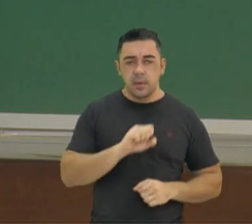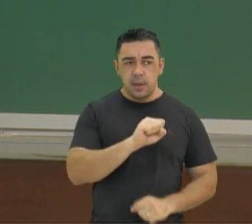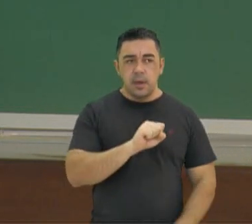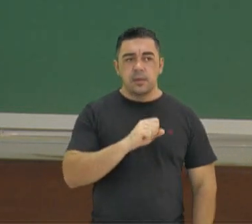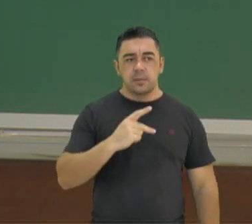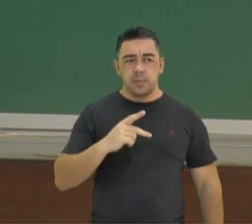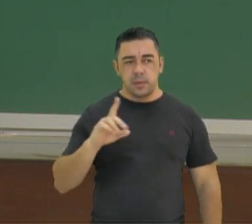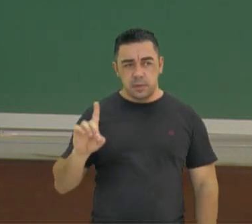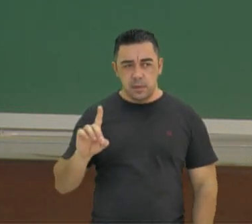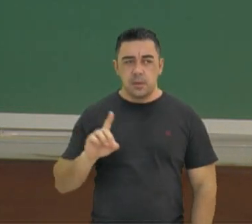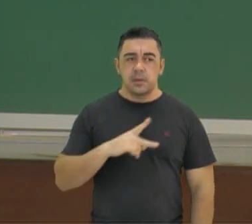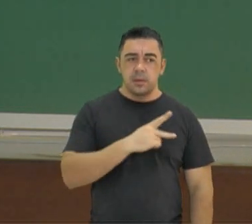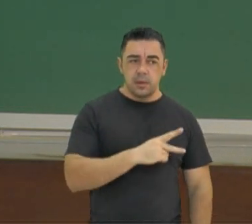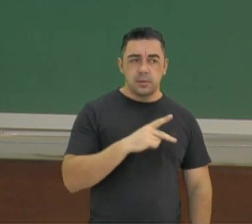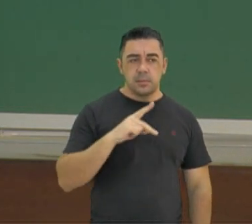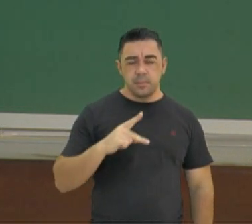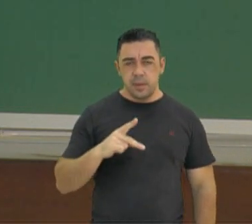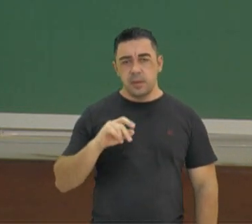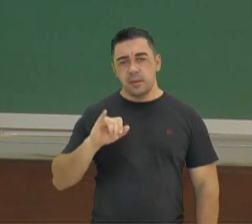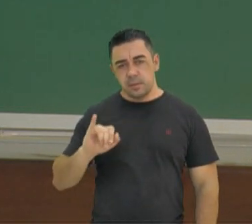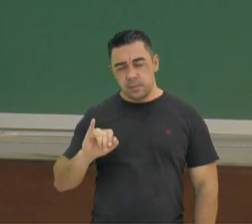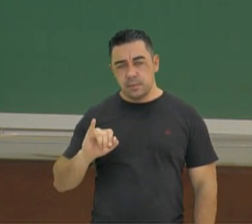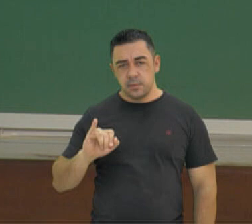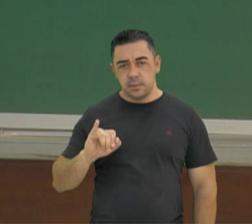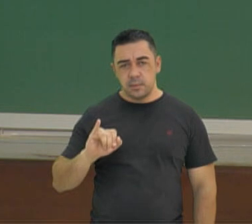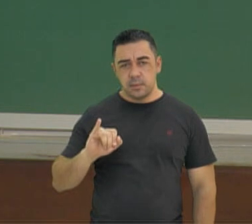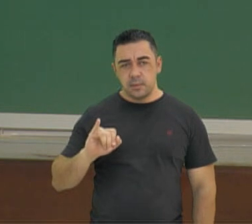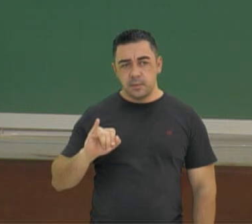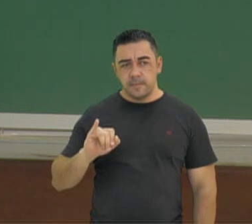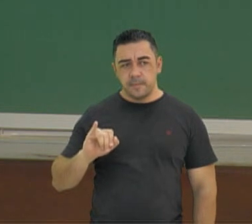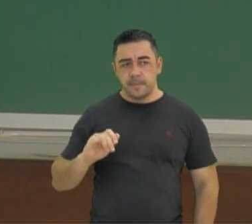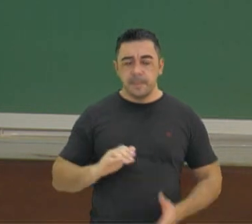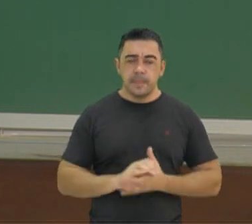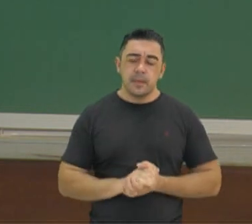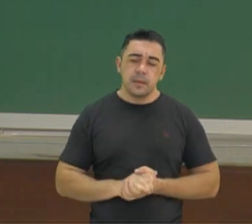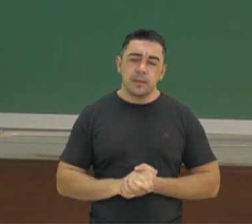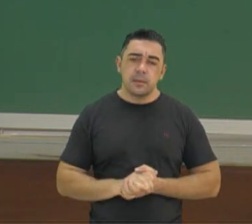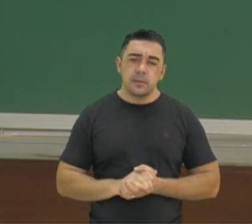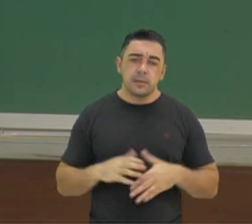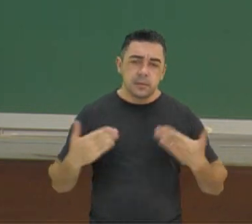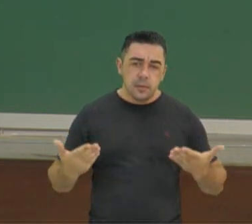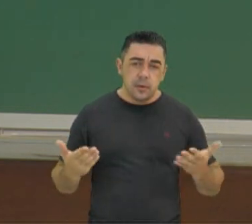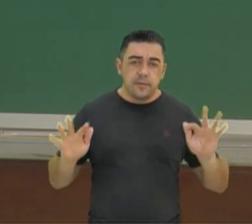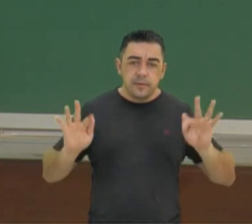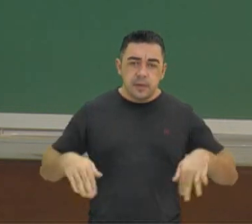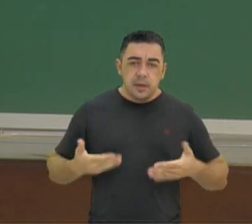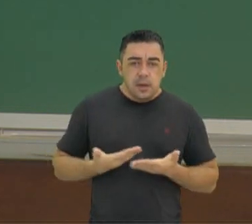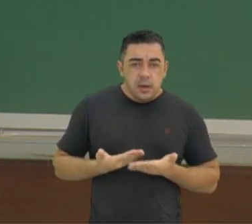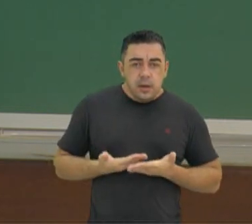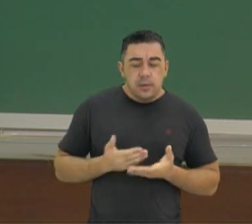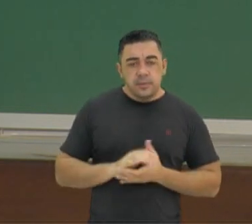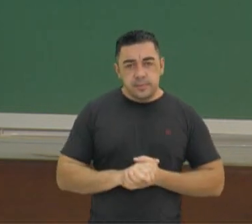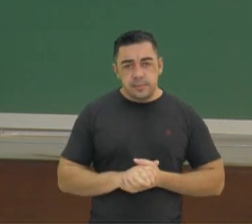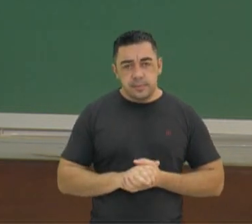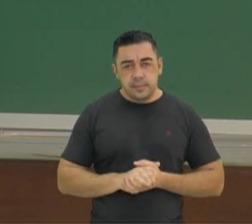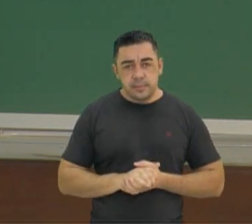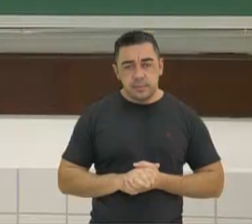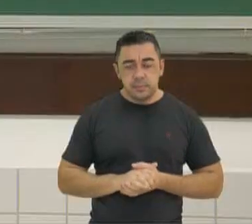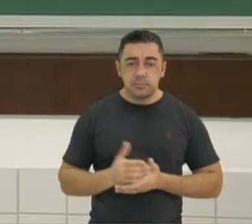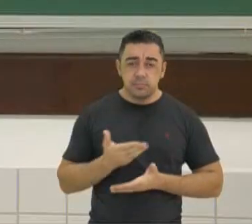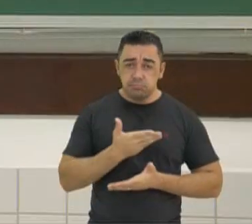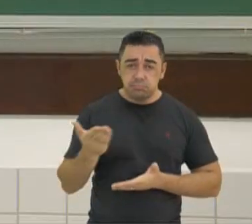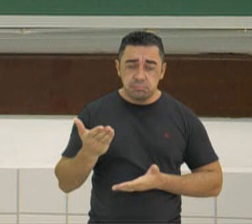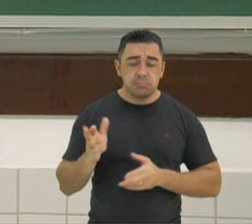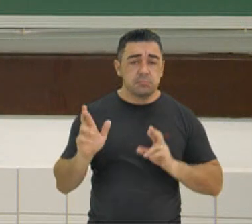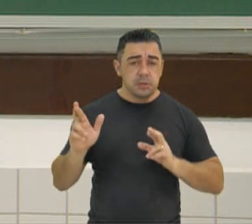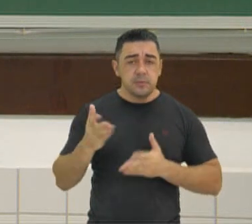indeterminado e o sistema possível indeterminado. Então aqui finalizando já a nossa aula, eu